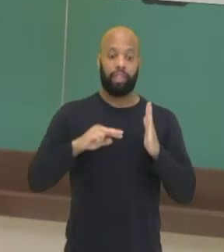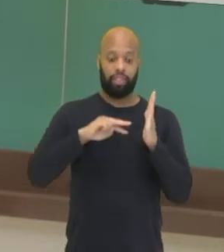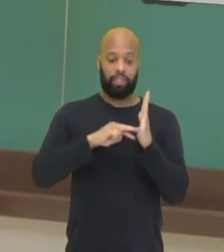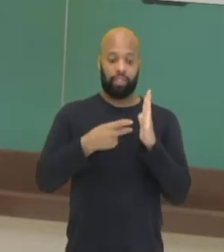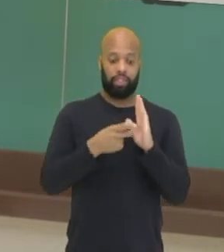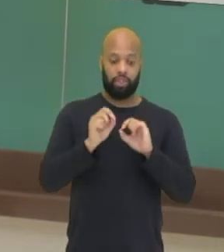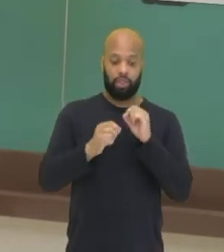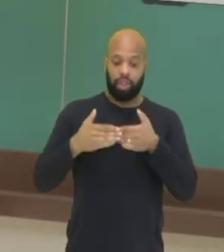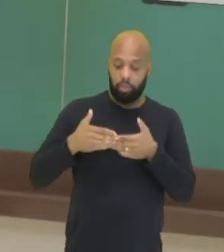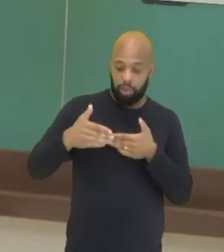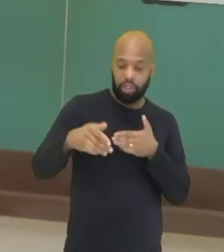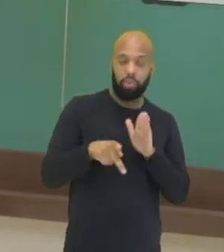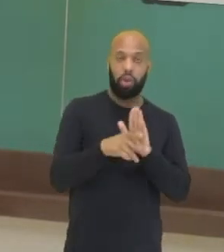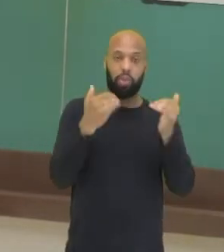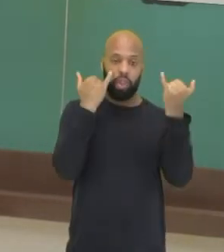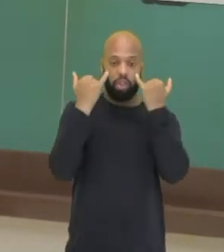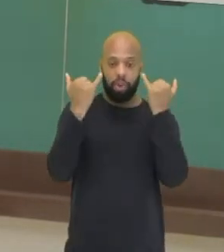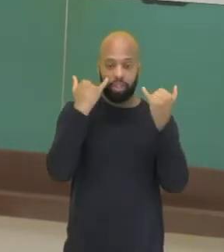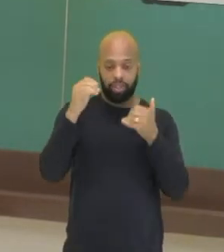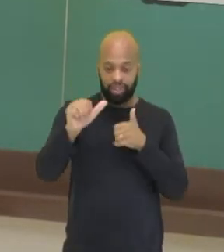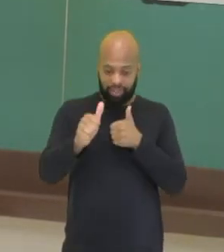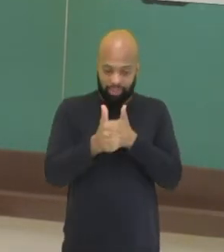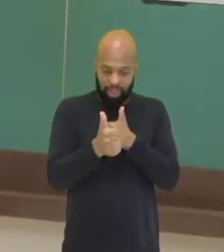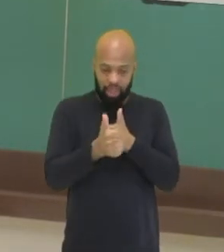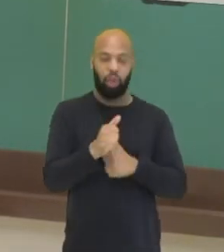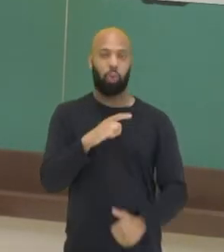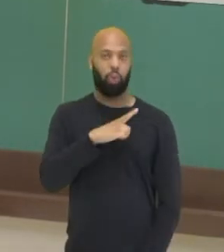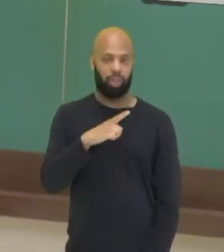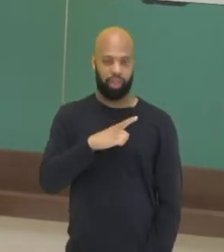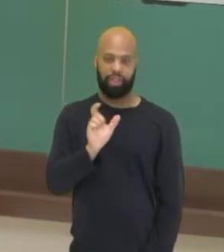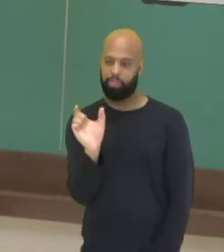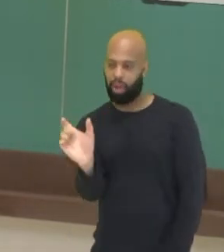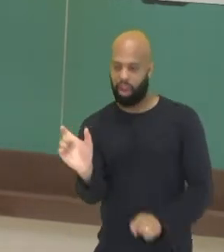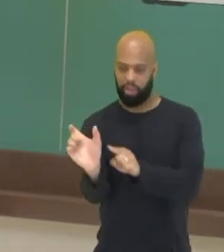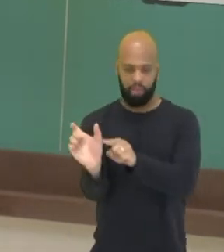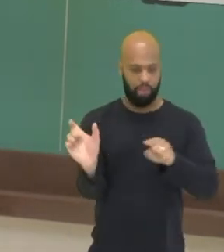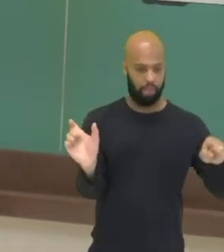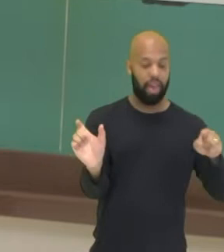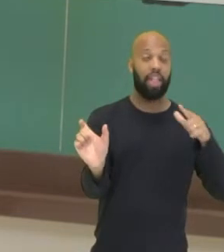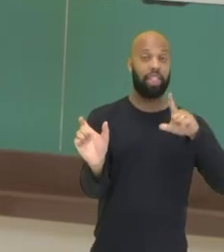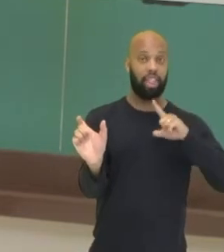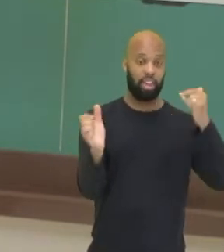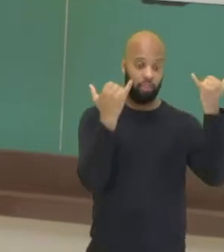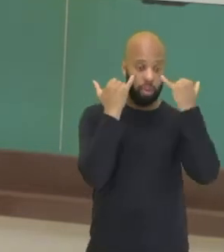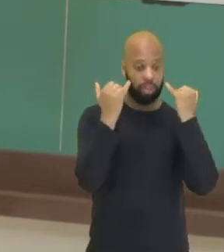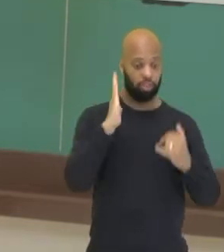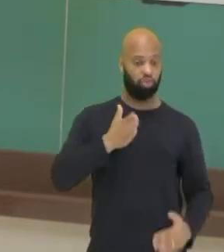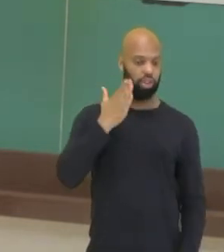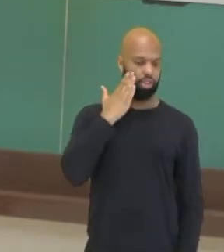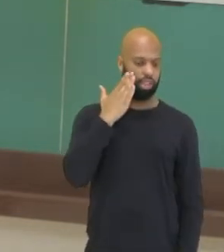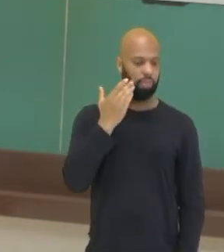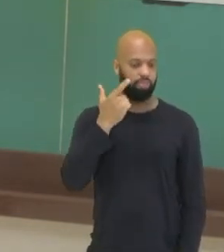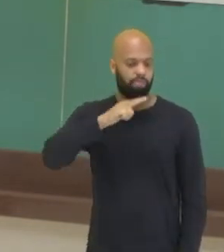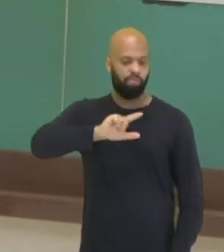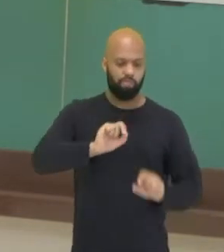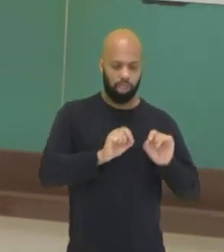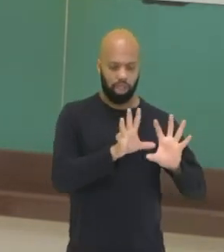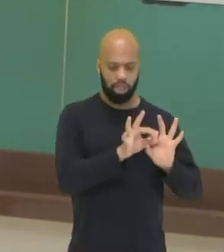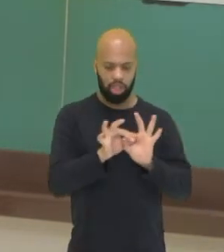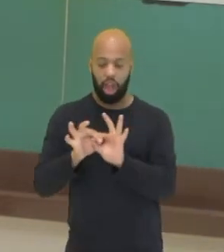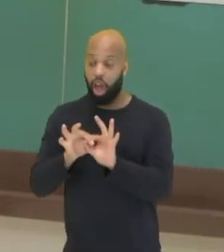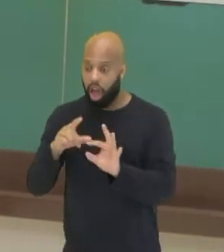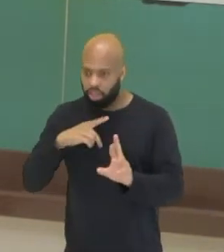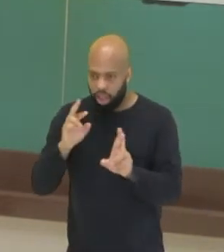então, a partir das informações próximas, né, daquela palavra desconhecidas, eu posso construir, né, uma